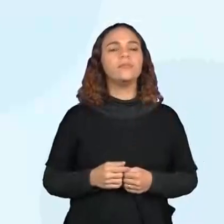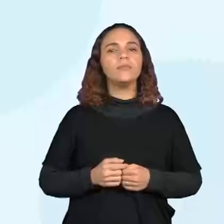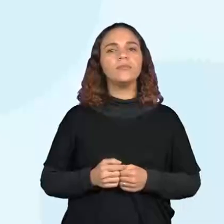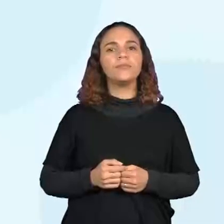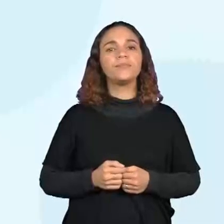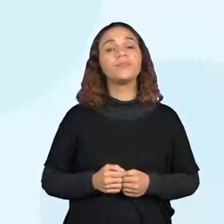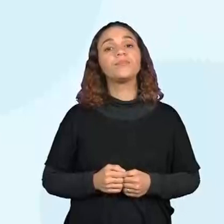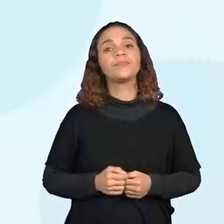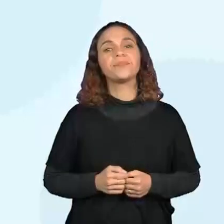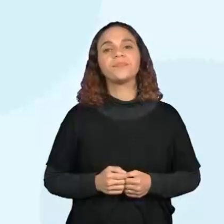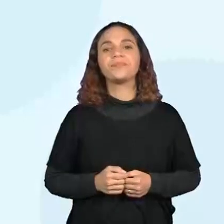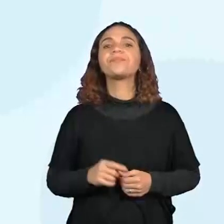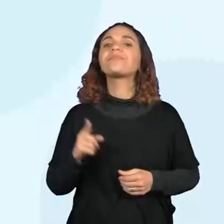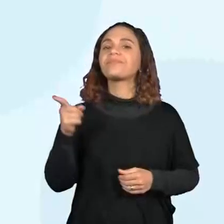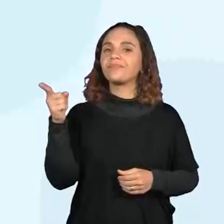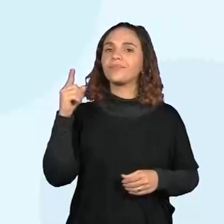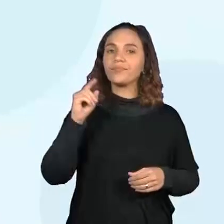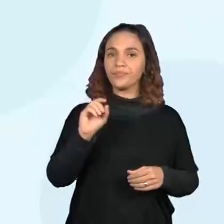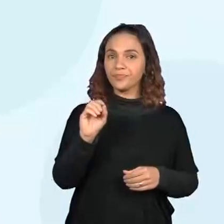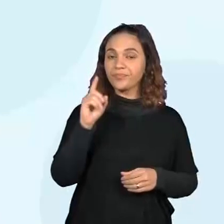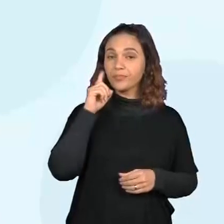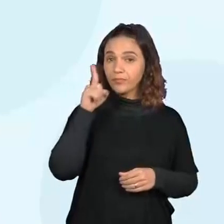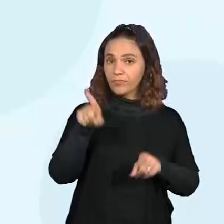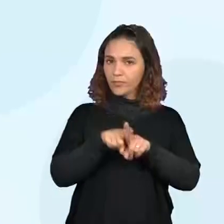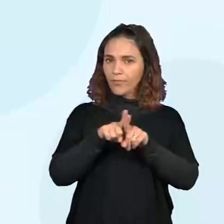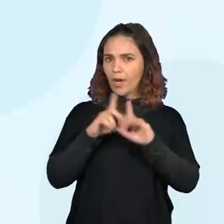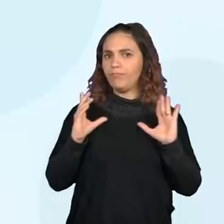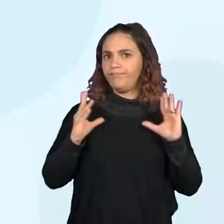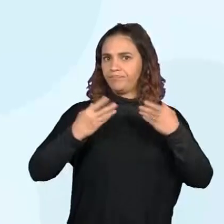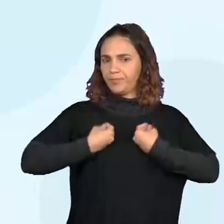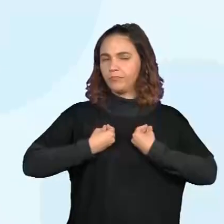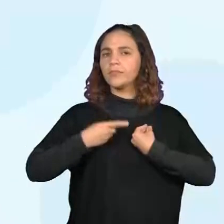para executar e colocar em ação aquilo que foi